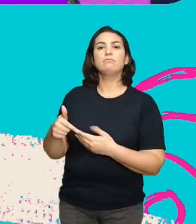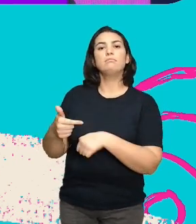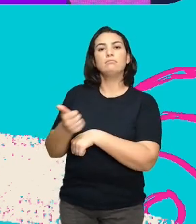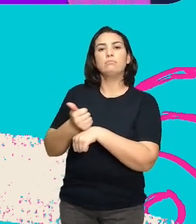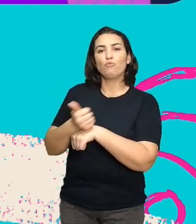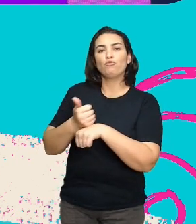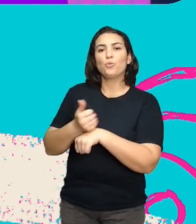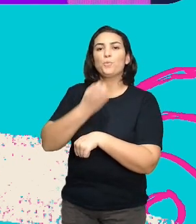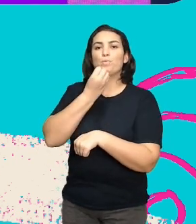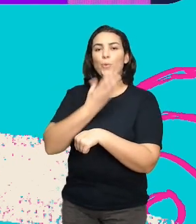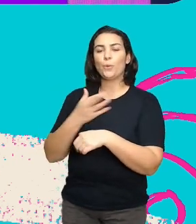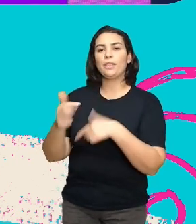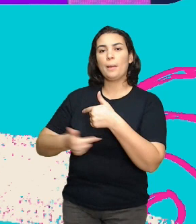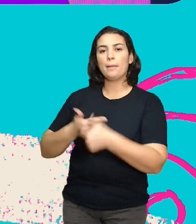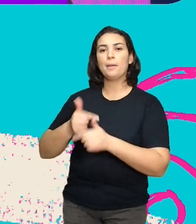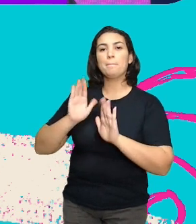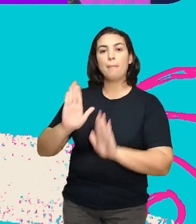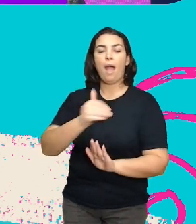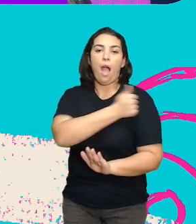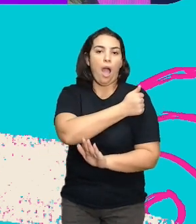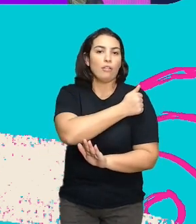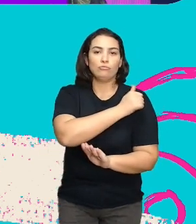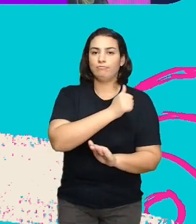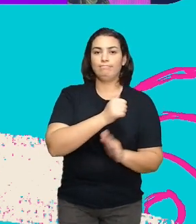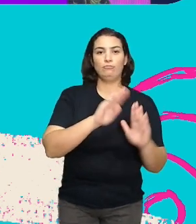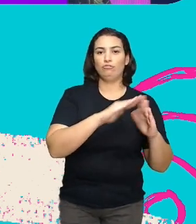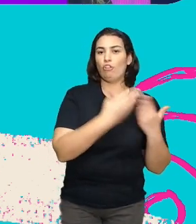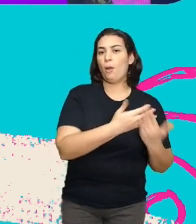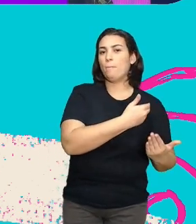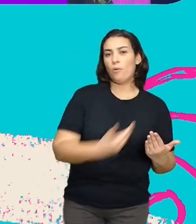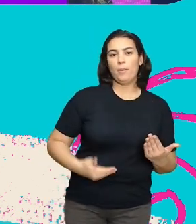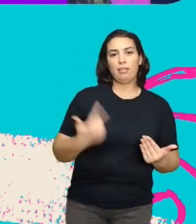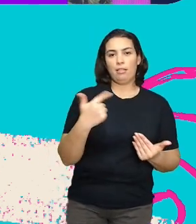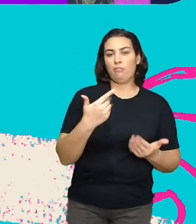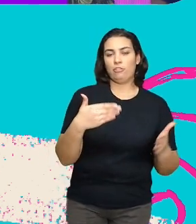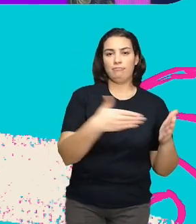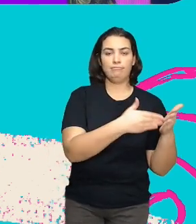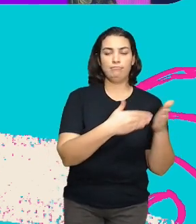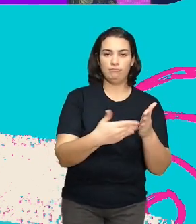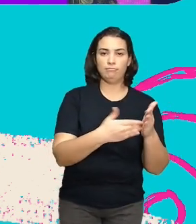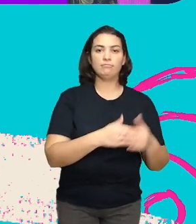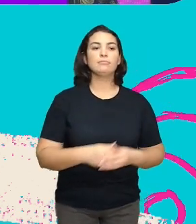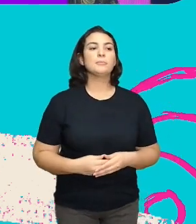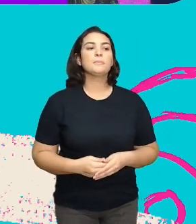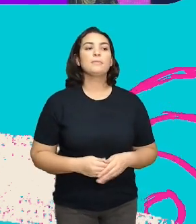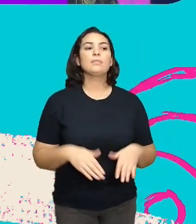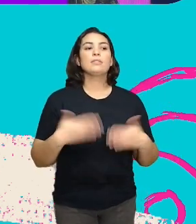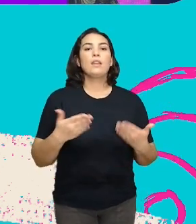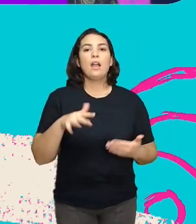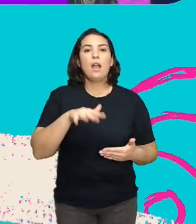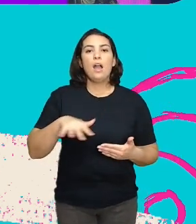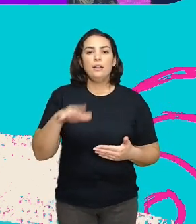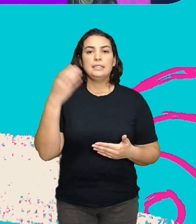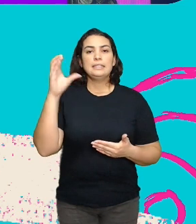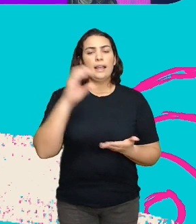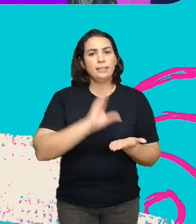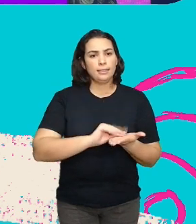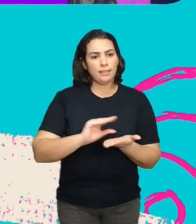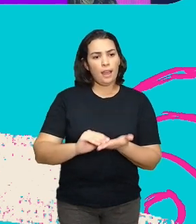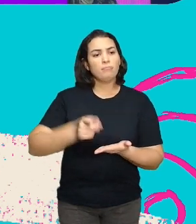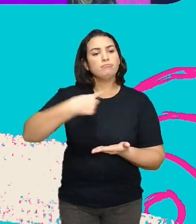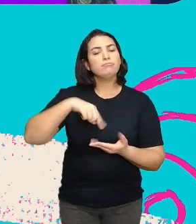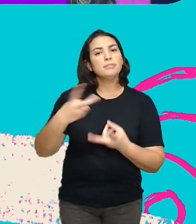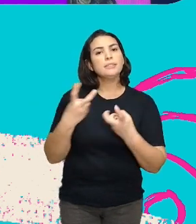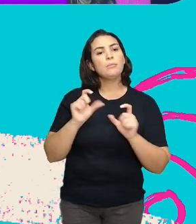das escolas públicas não tinham acesso. Entrando especificamente na ciência de dados, a gente percebe aqui que